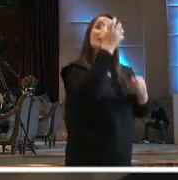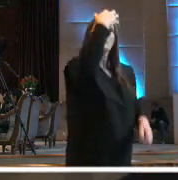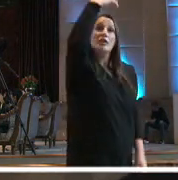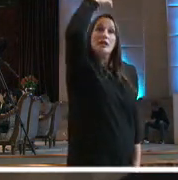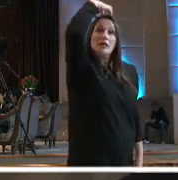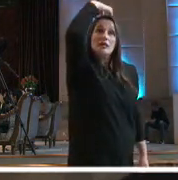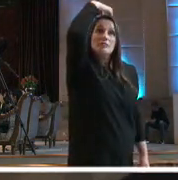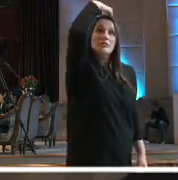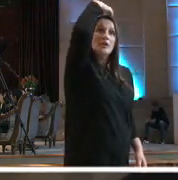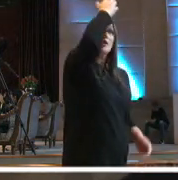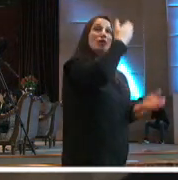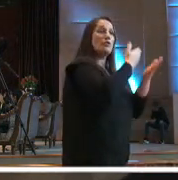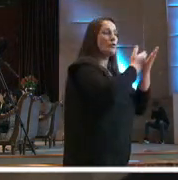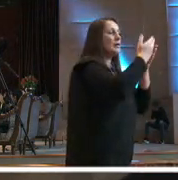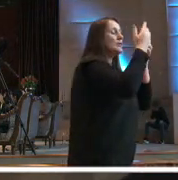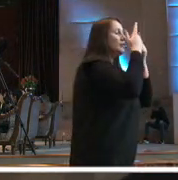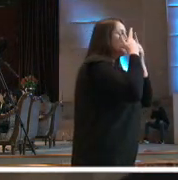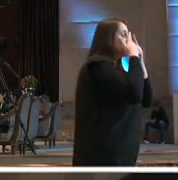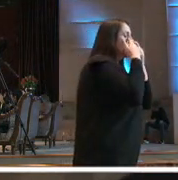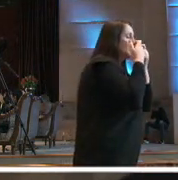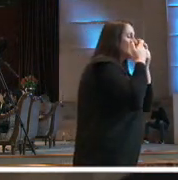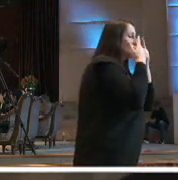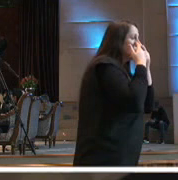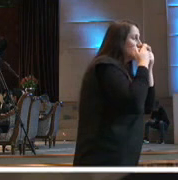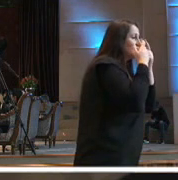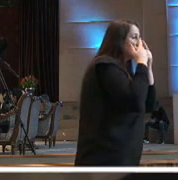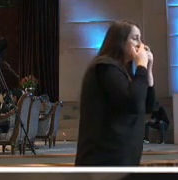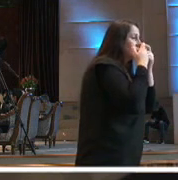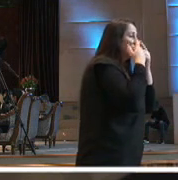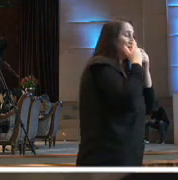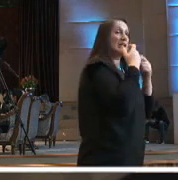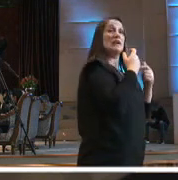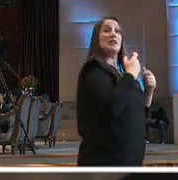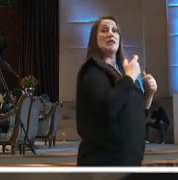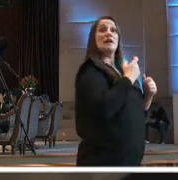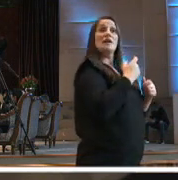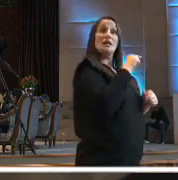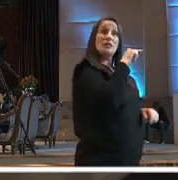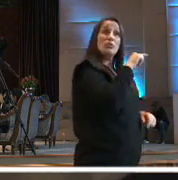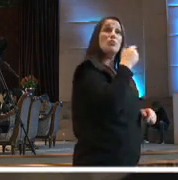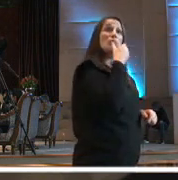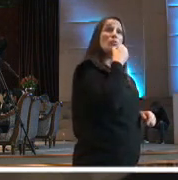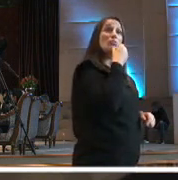Vai chorar. E enquanto ele está chorando,